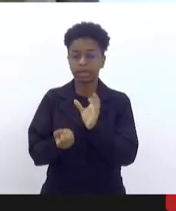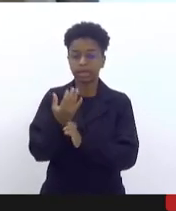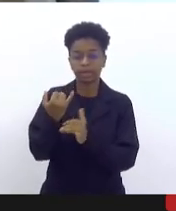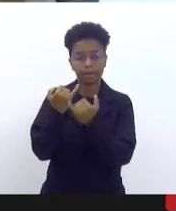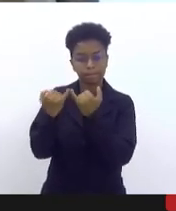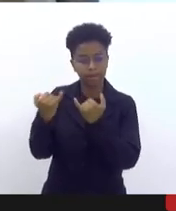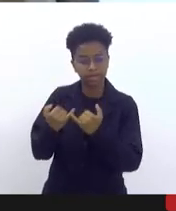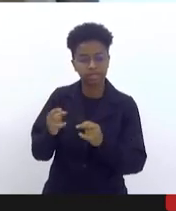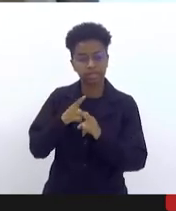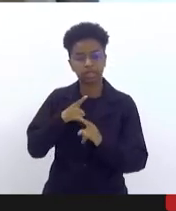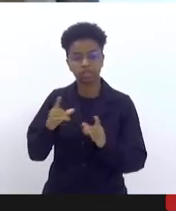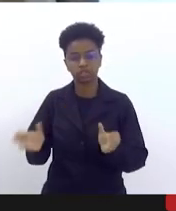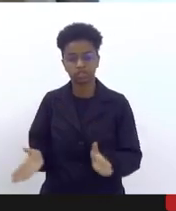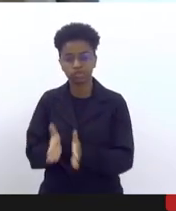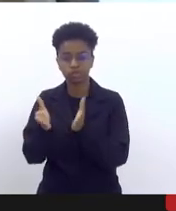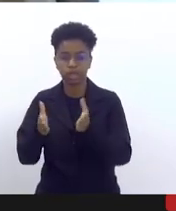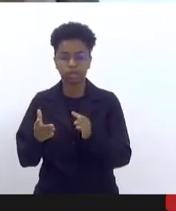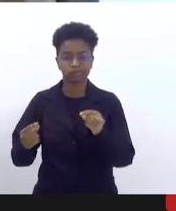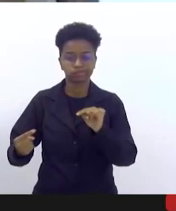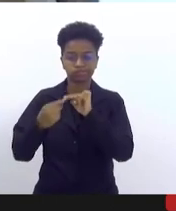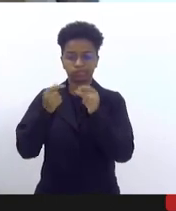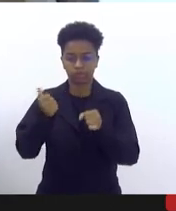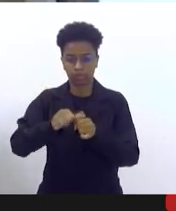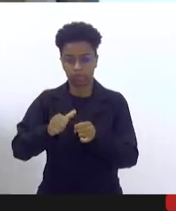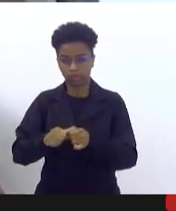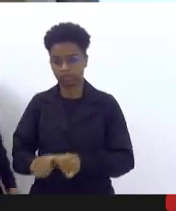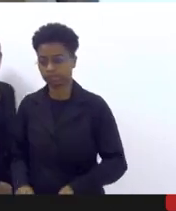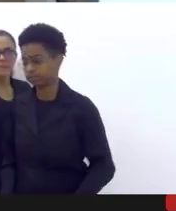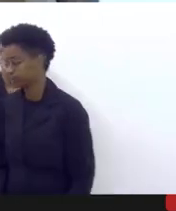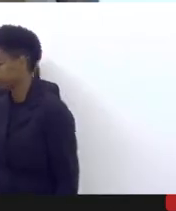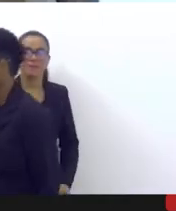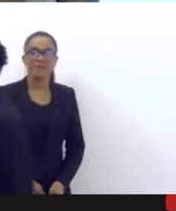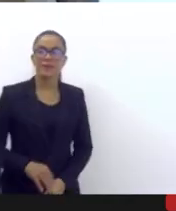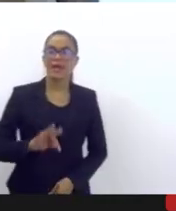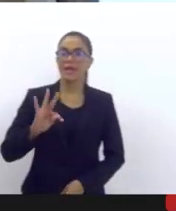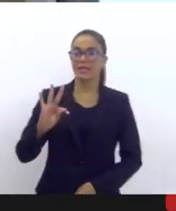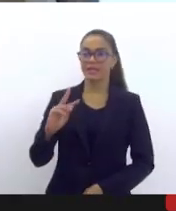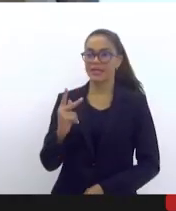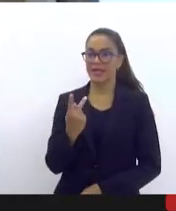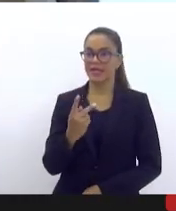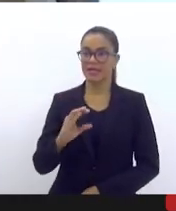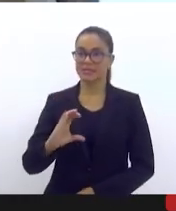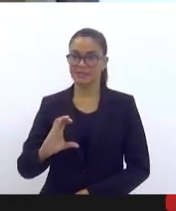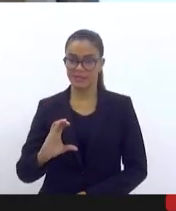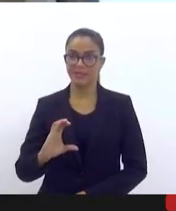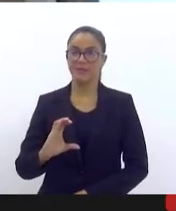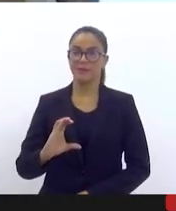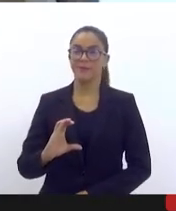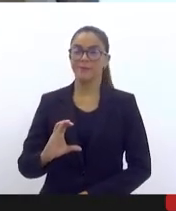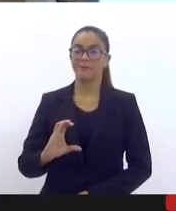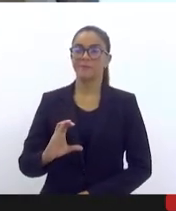estimulantes substâncias parecidas com thc que a princípio ativo